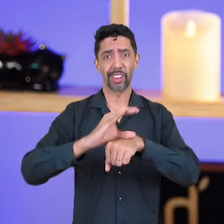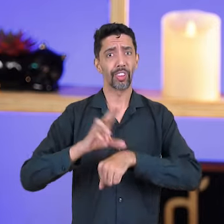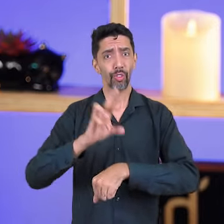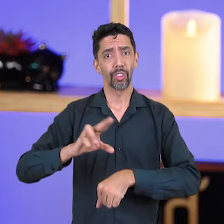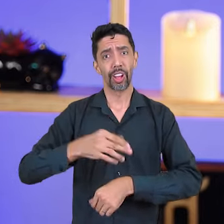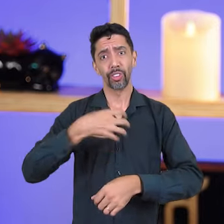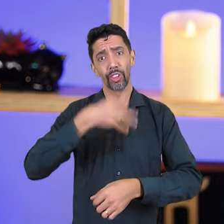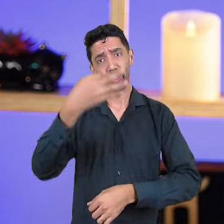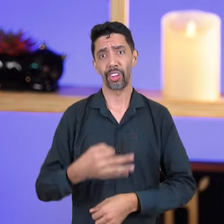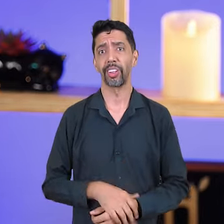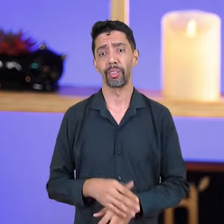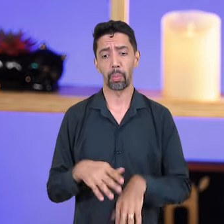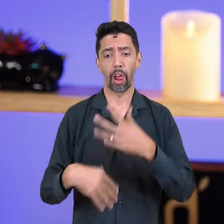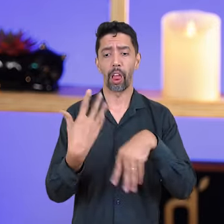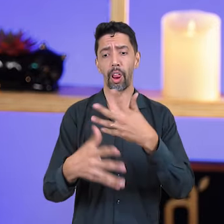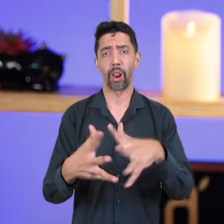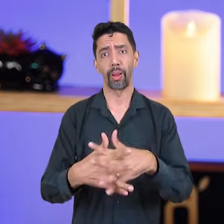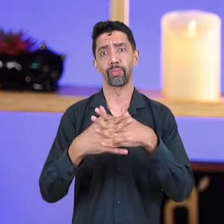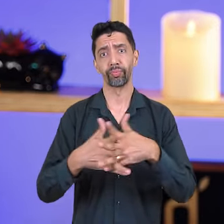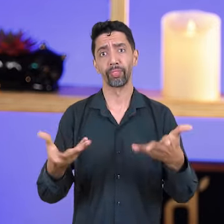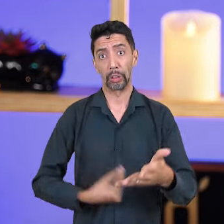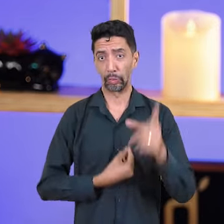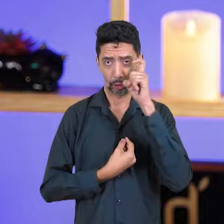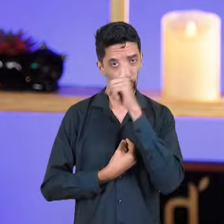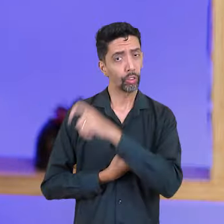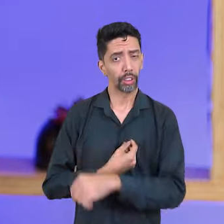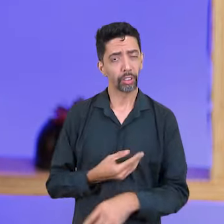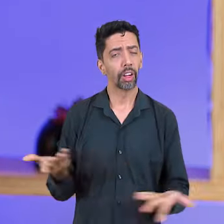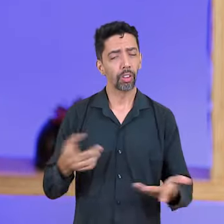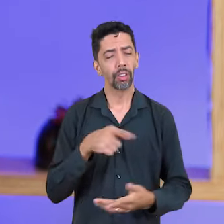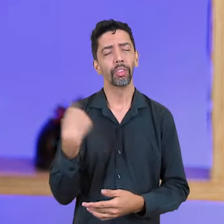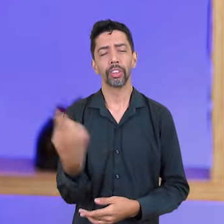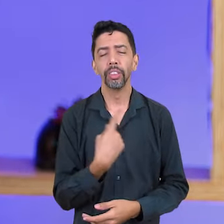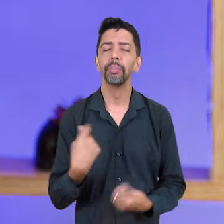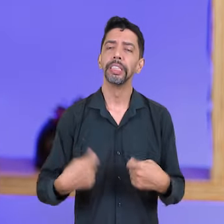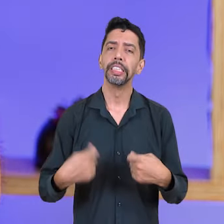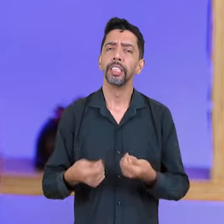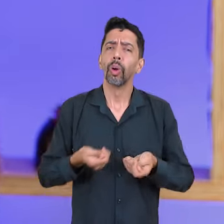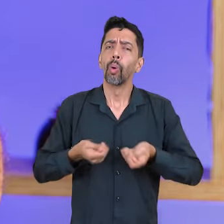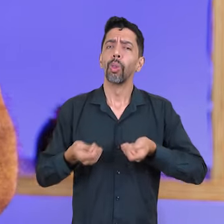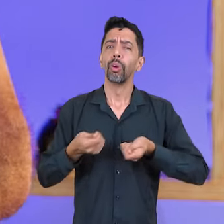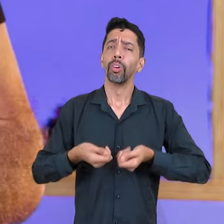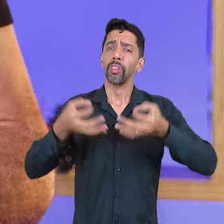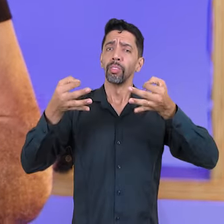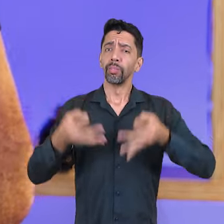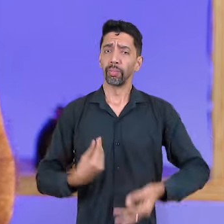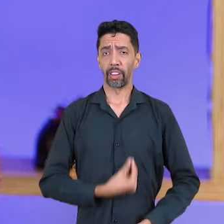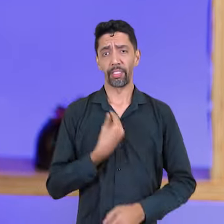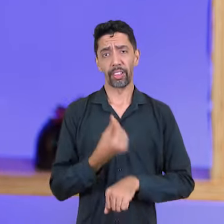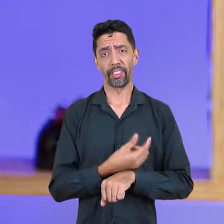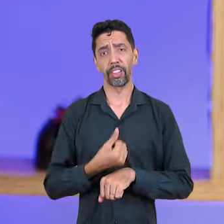e acabaram se complicando e hoje está numa situação difícil. Está na hora da gente assumir o controle absoluto da